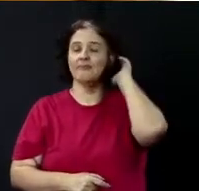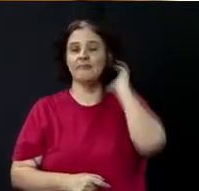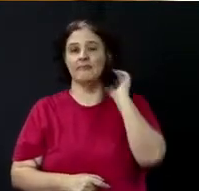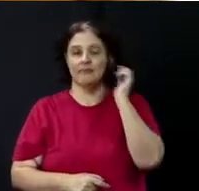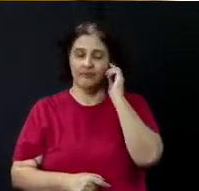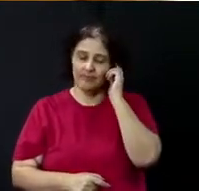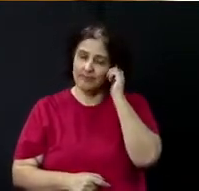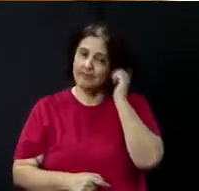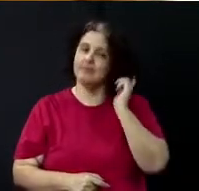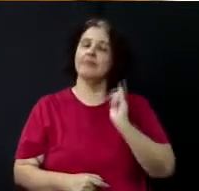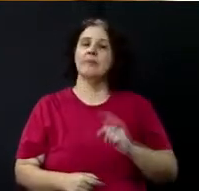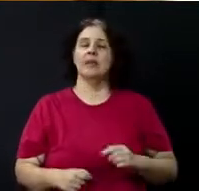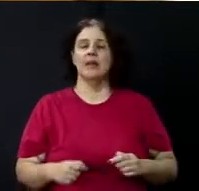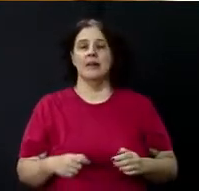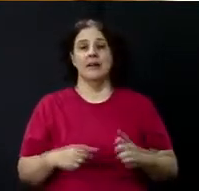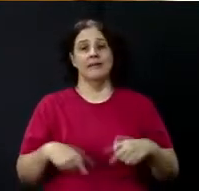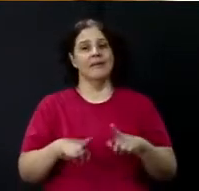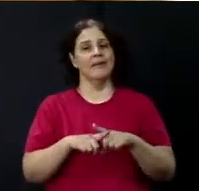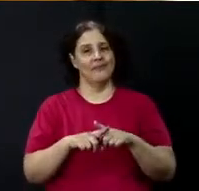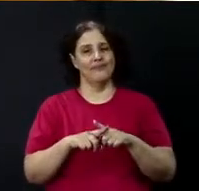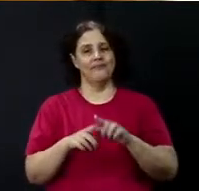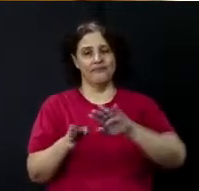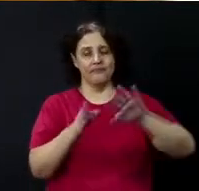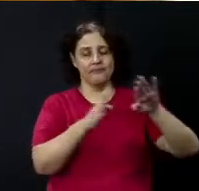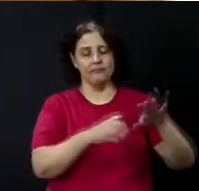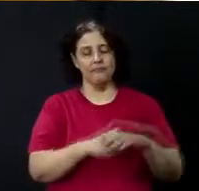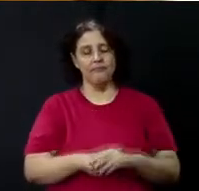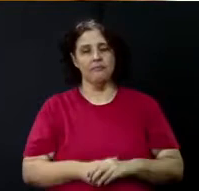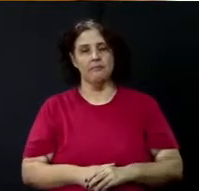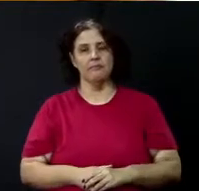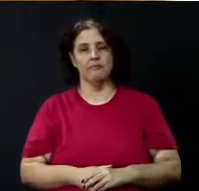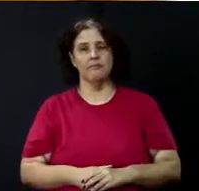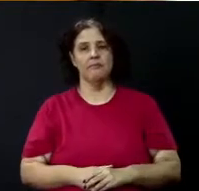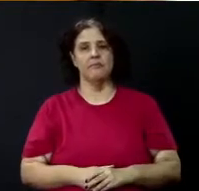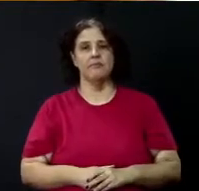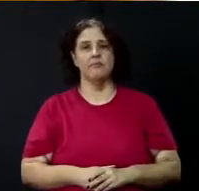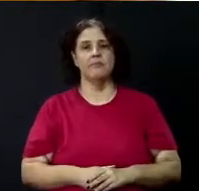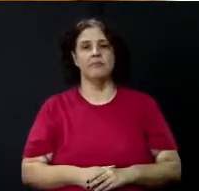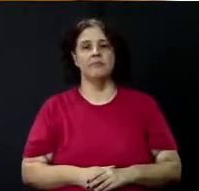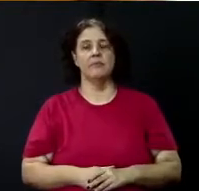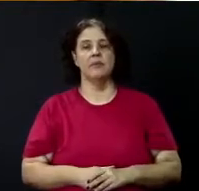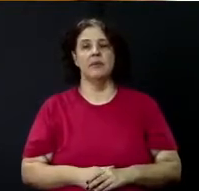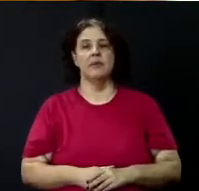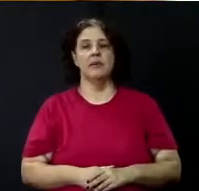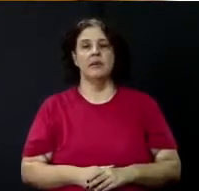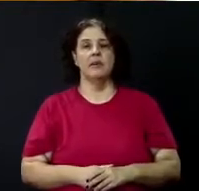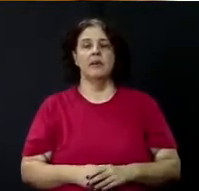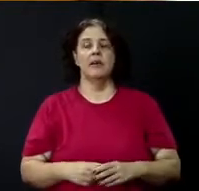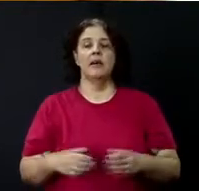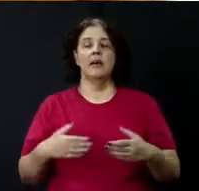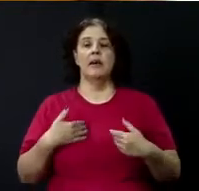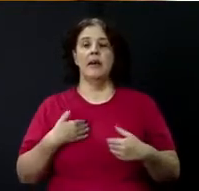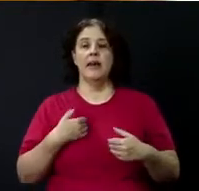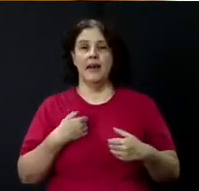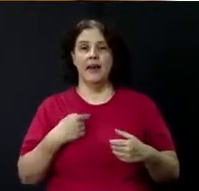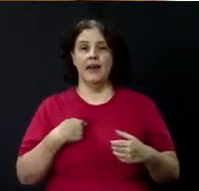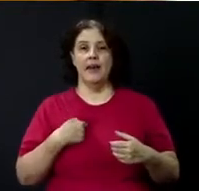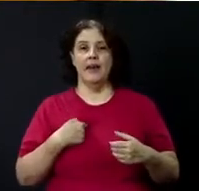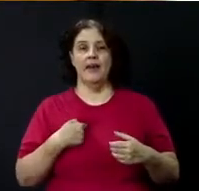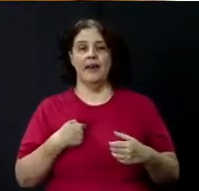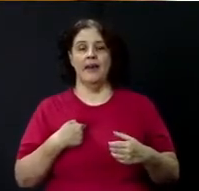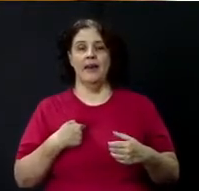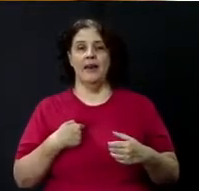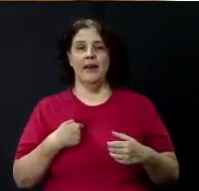à segunda ilustração. Eu sou nascido na ex-República Juliana, eu